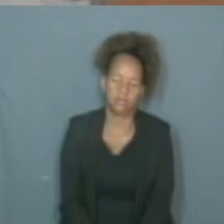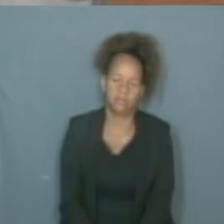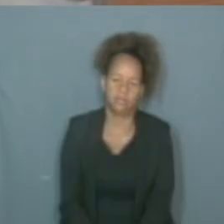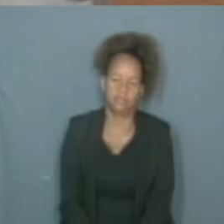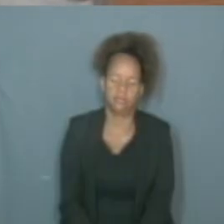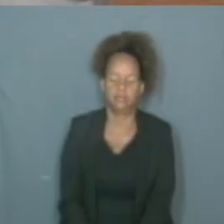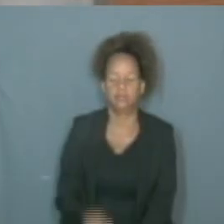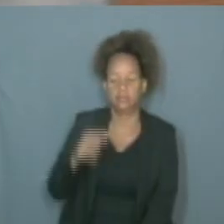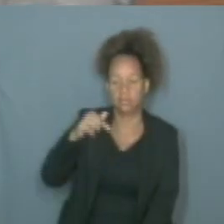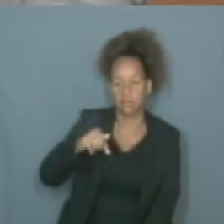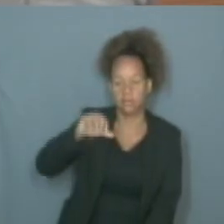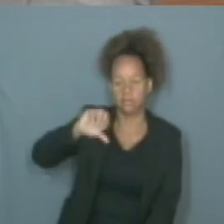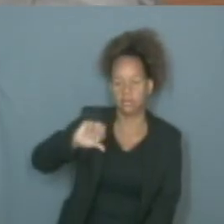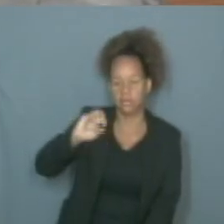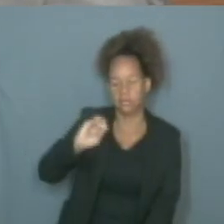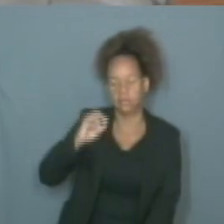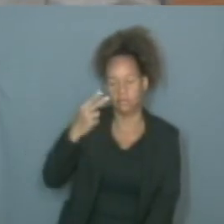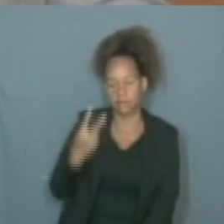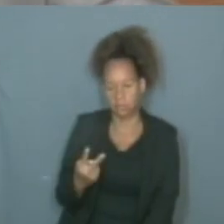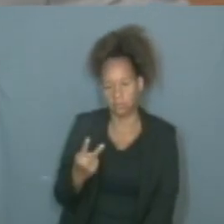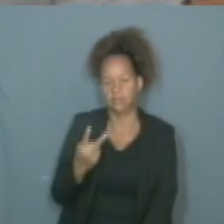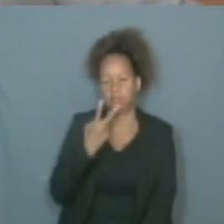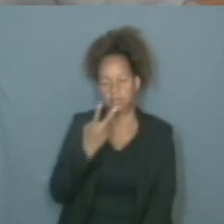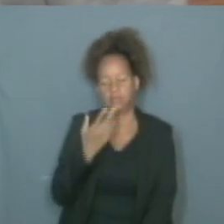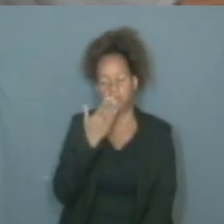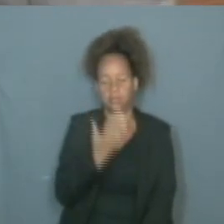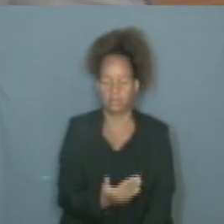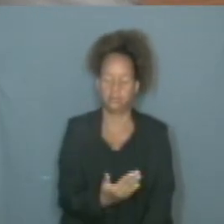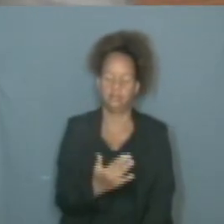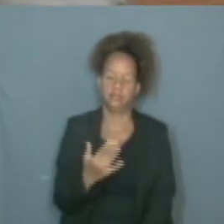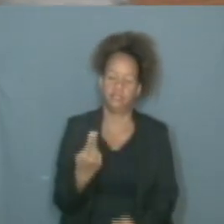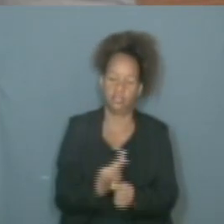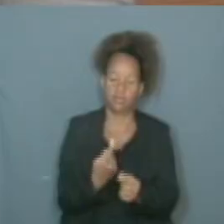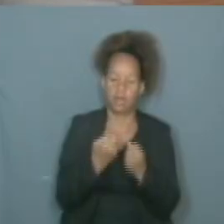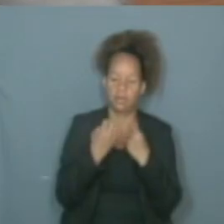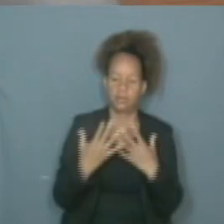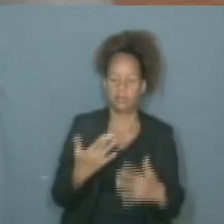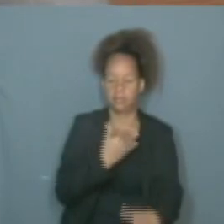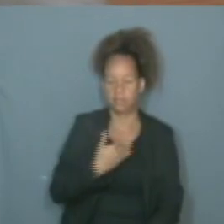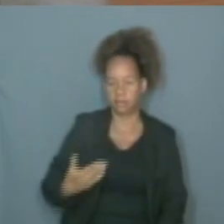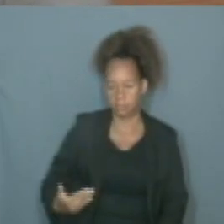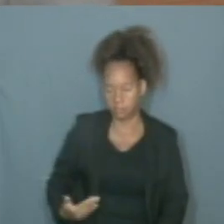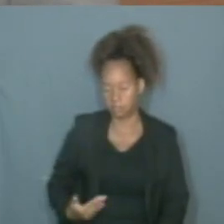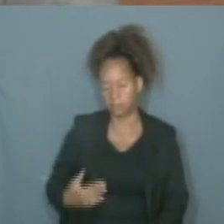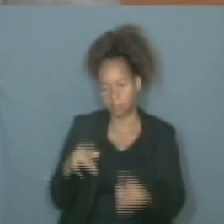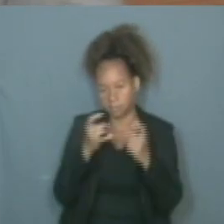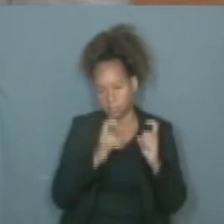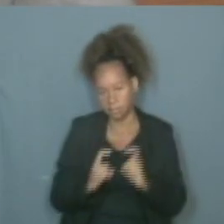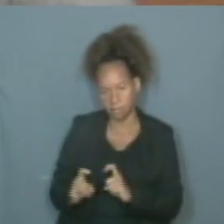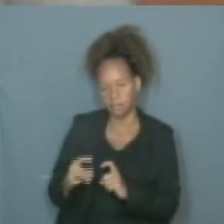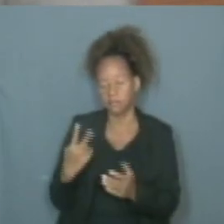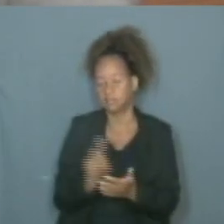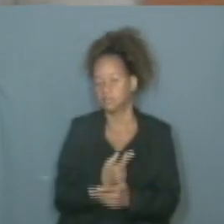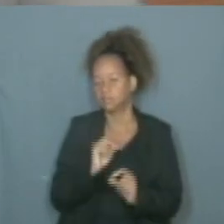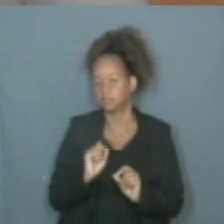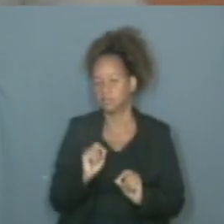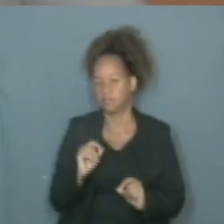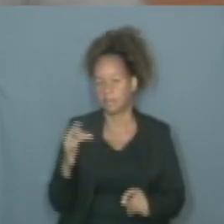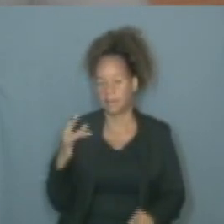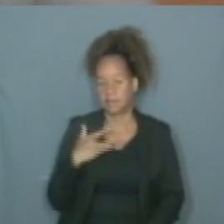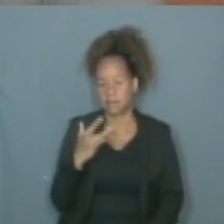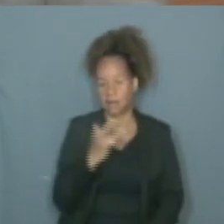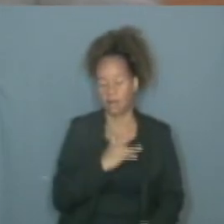Pronto, 7902, a gente faz uma solicitação para realizar uma audiência pública para discutir a situação do